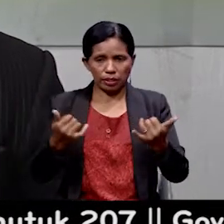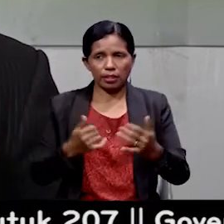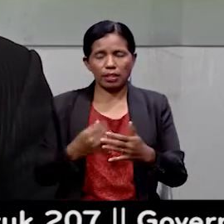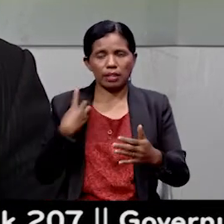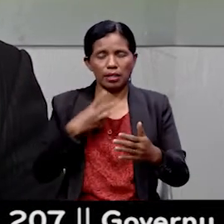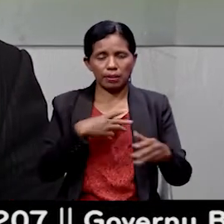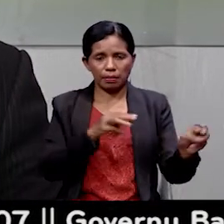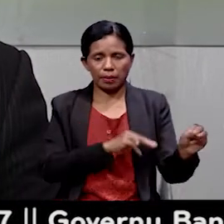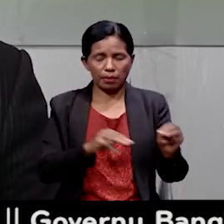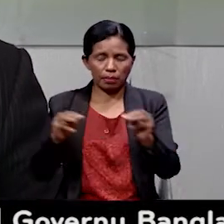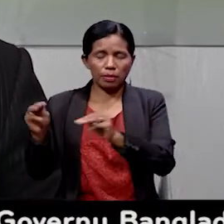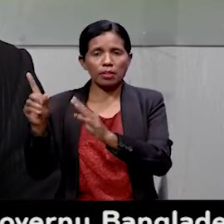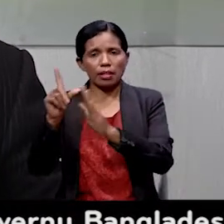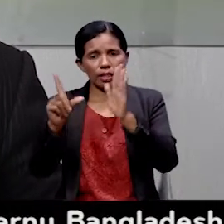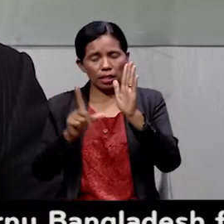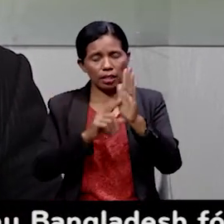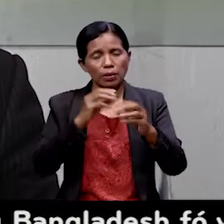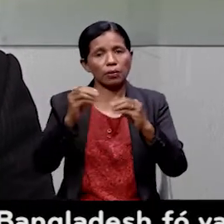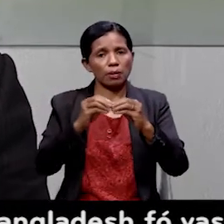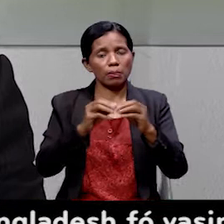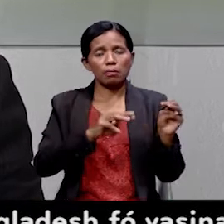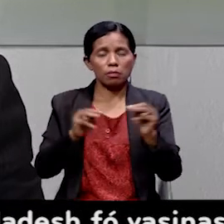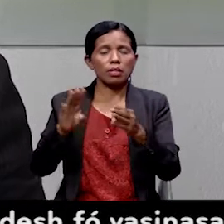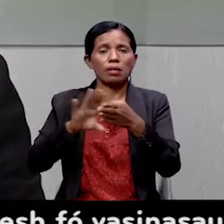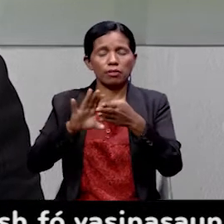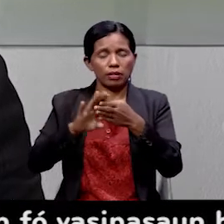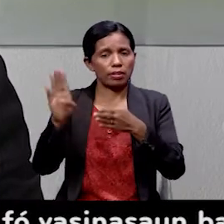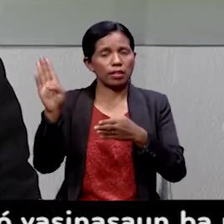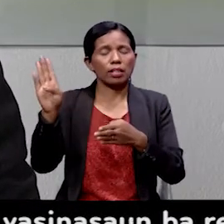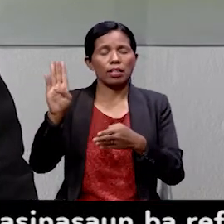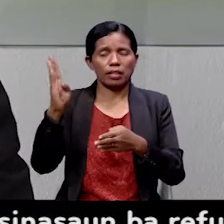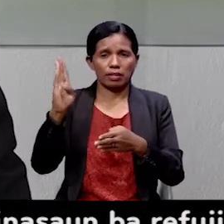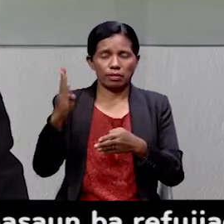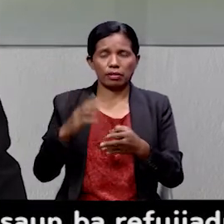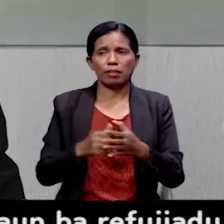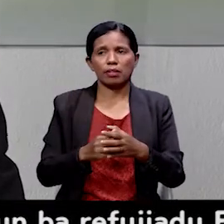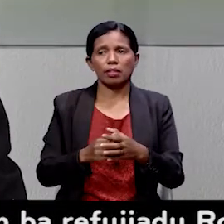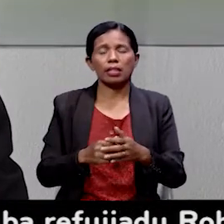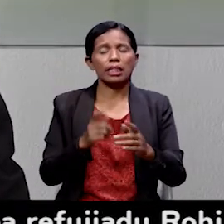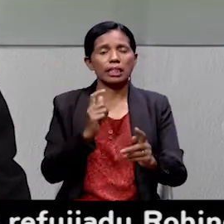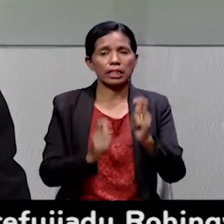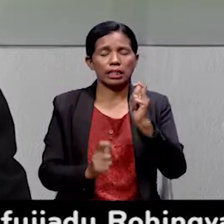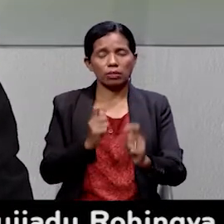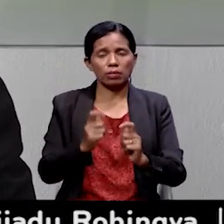altera a lei com o recenseamento eleitoral, Presidente da República, Russo, para o Tribunal, e o Tribunal declara.